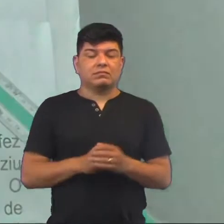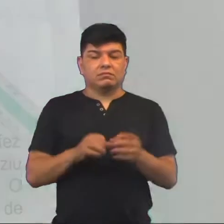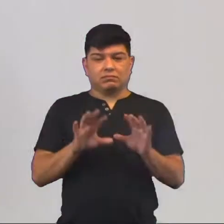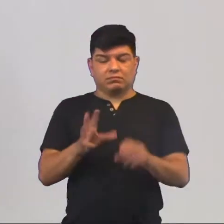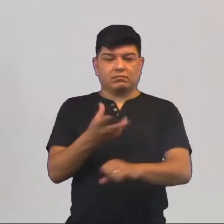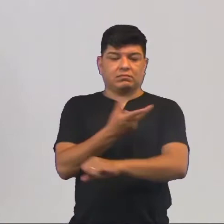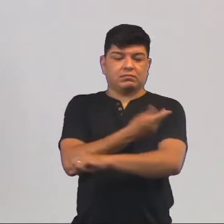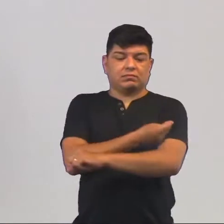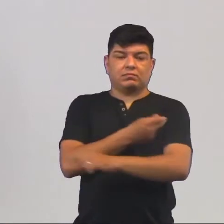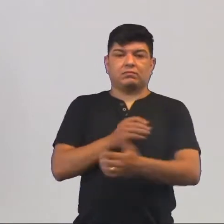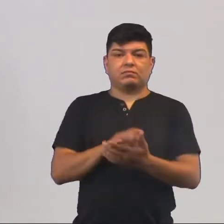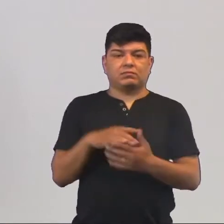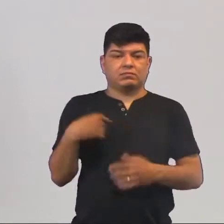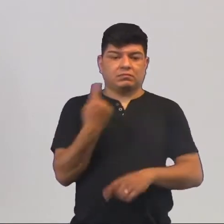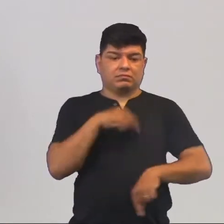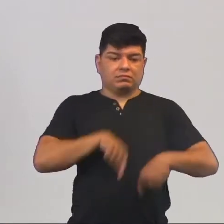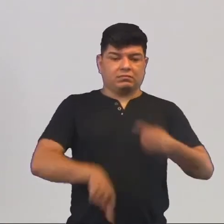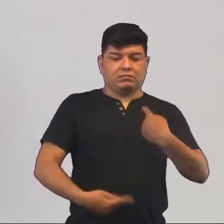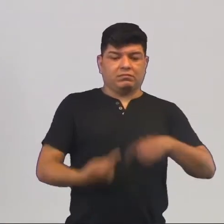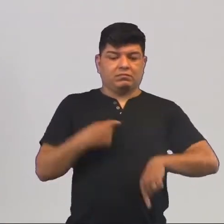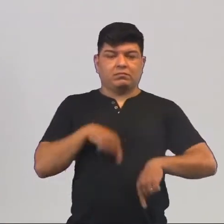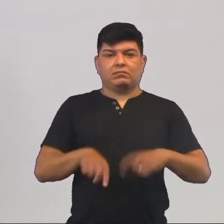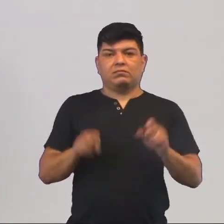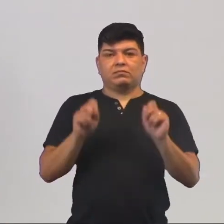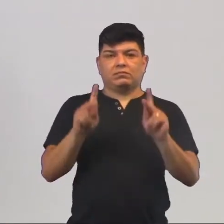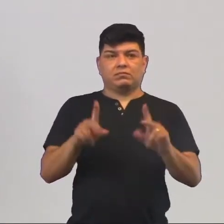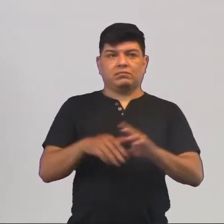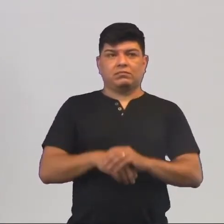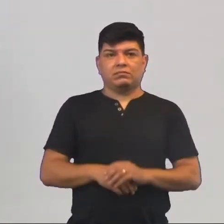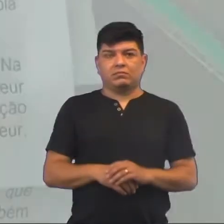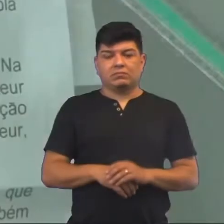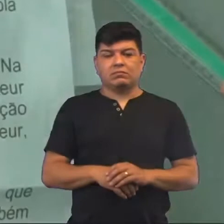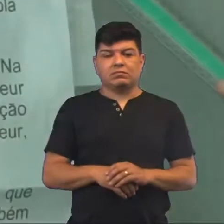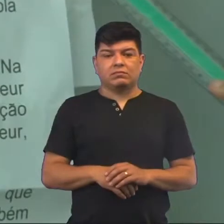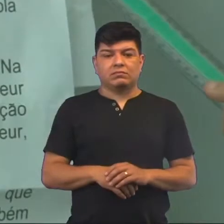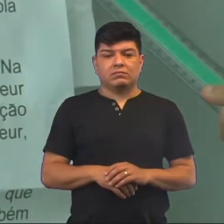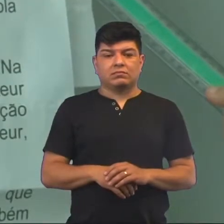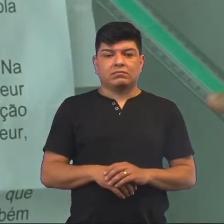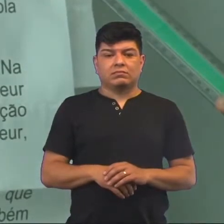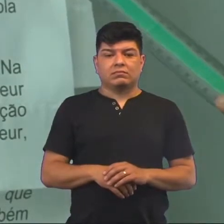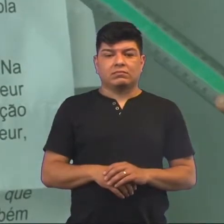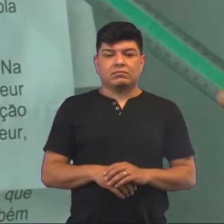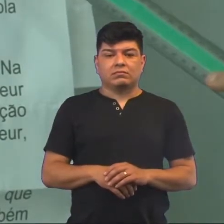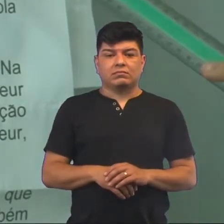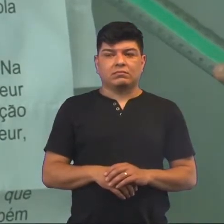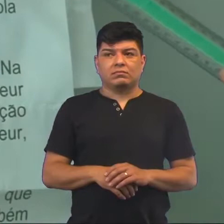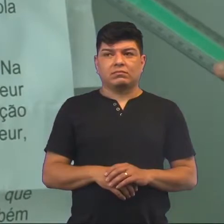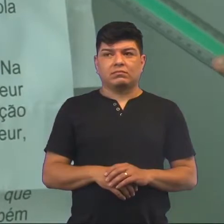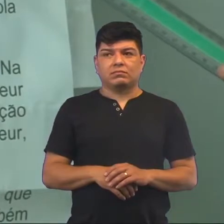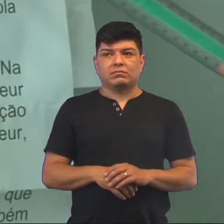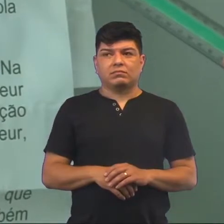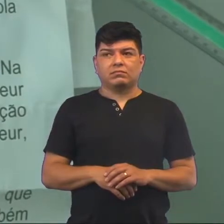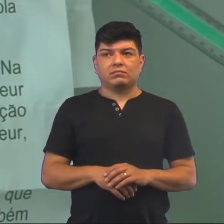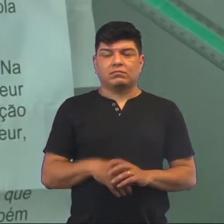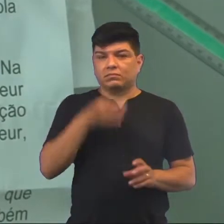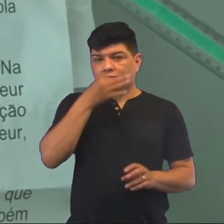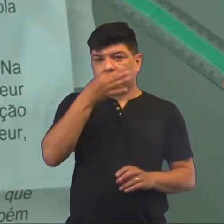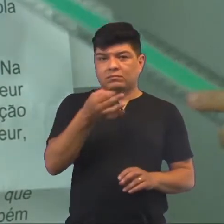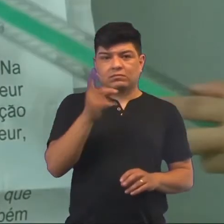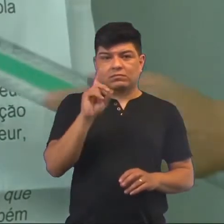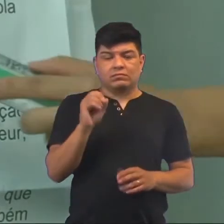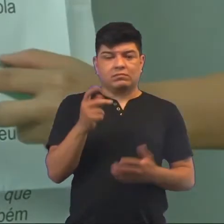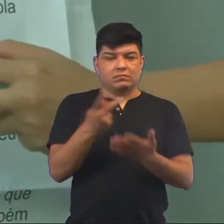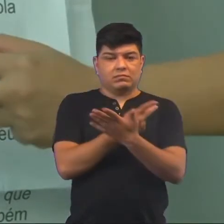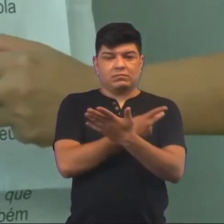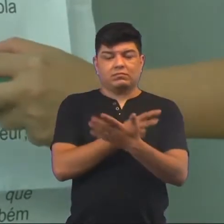uma vacina, né, no nosso organismo, ok? Isso aqui não é uma opinião, isso é um